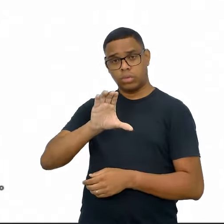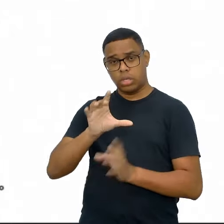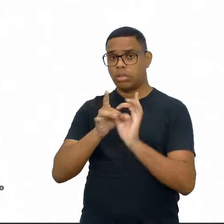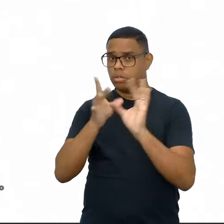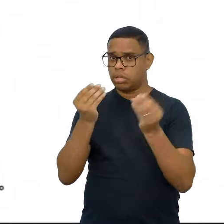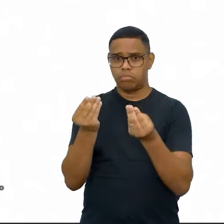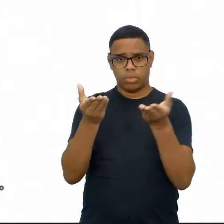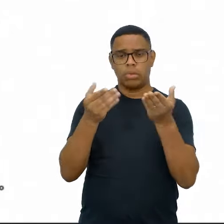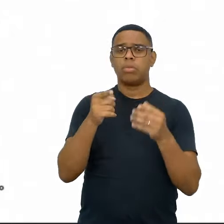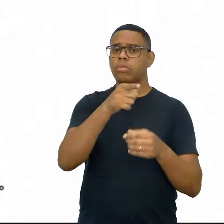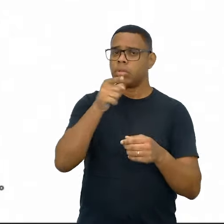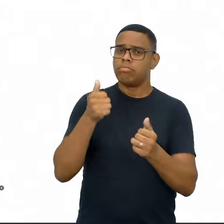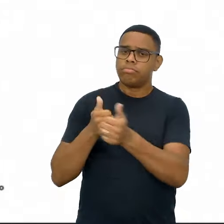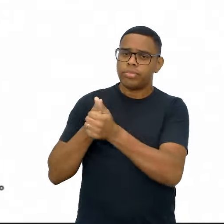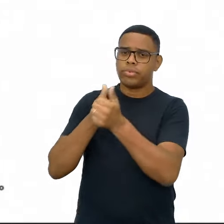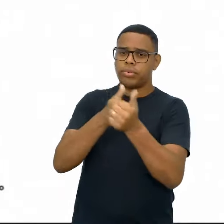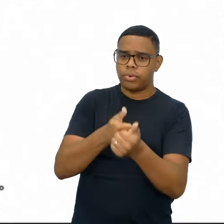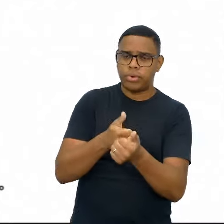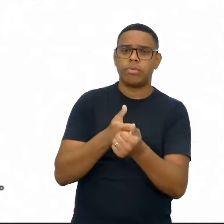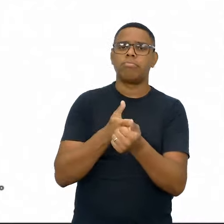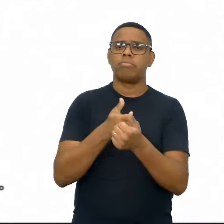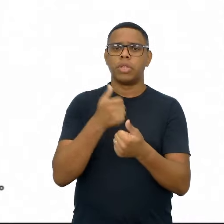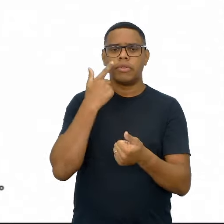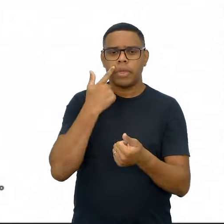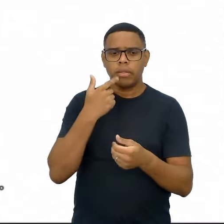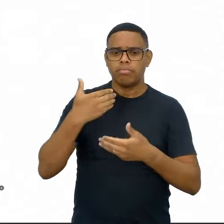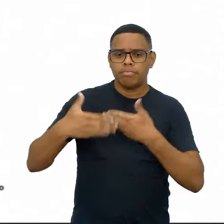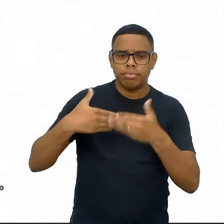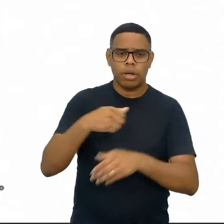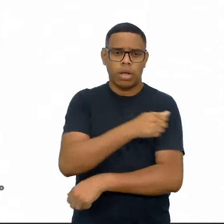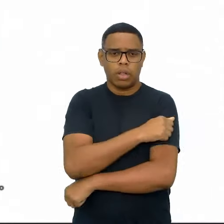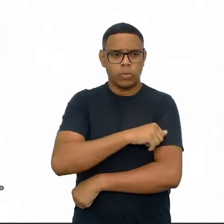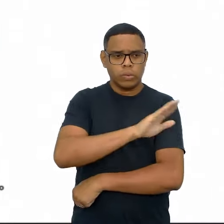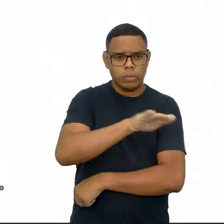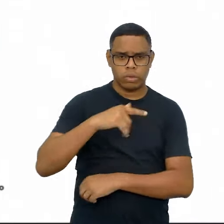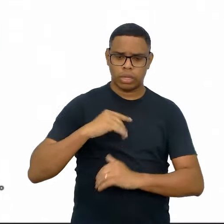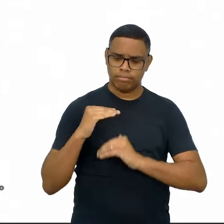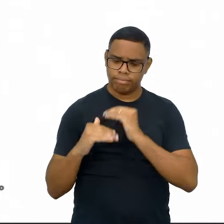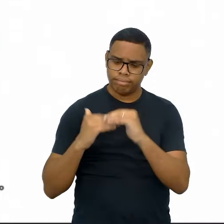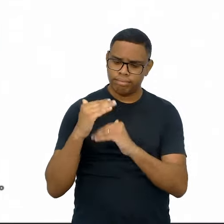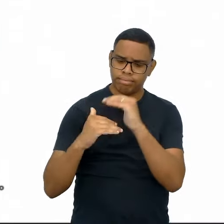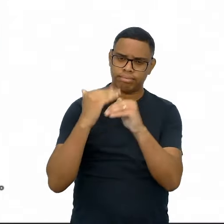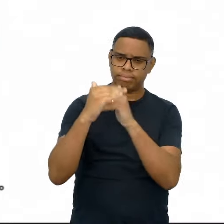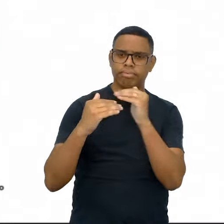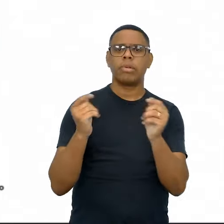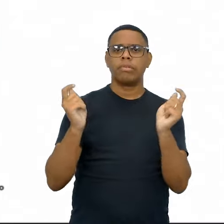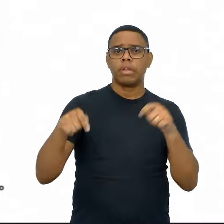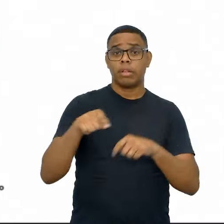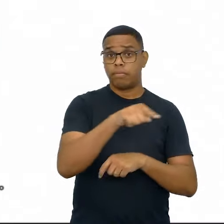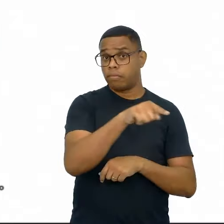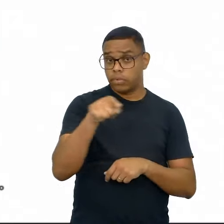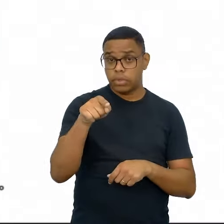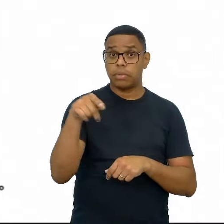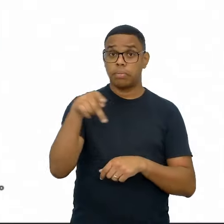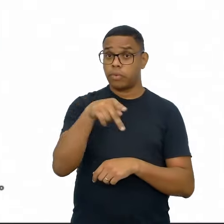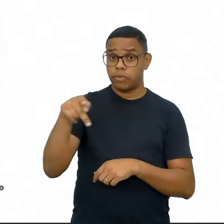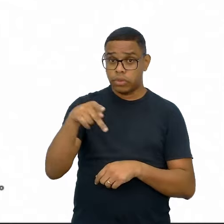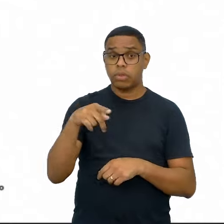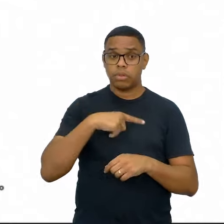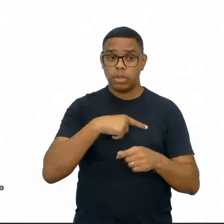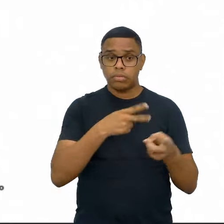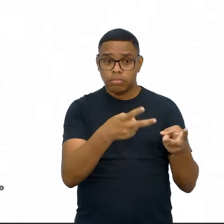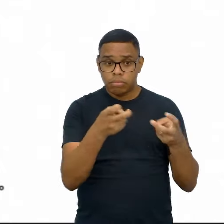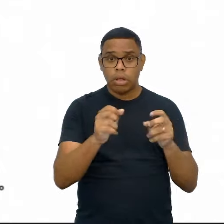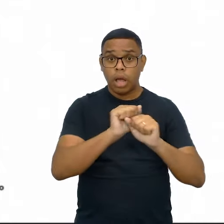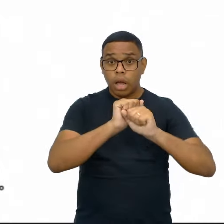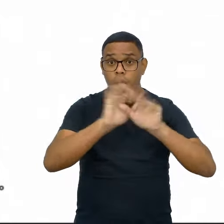né, para fazer esse acompanhamento e verificar o desenvolvimento dos estudantes, né, e isso vai permitir com que você, professor, né, tenha essa visão